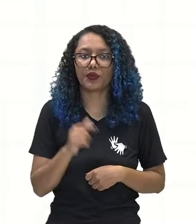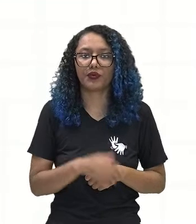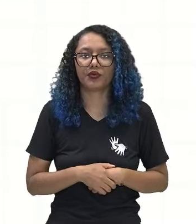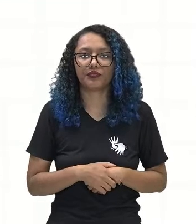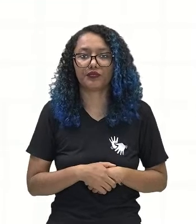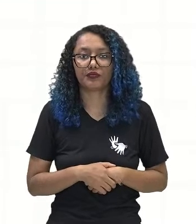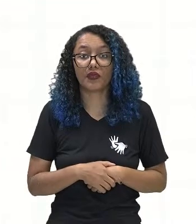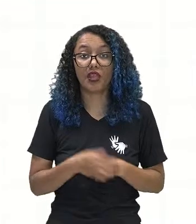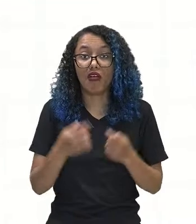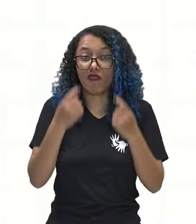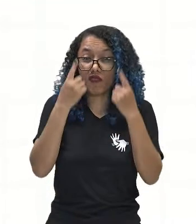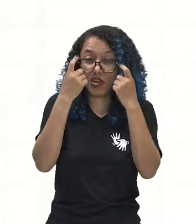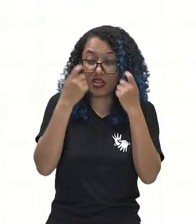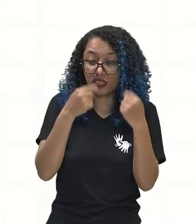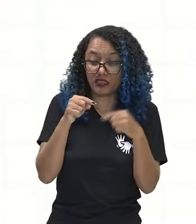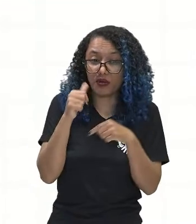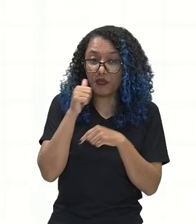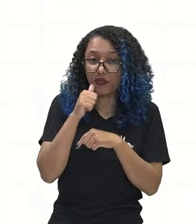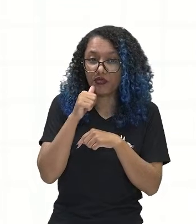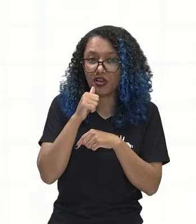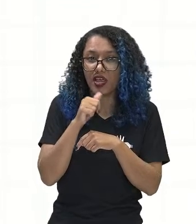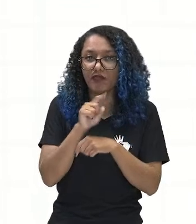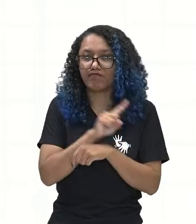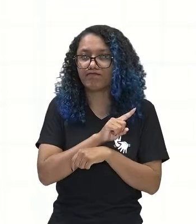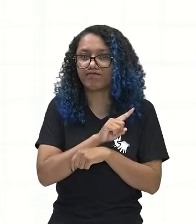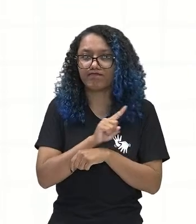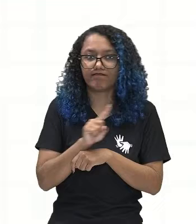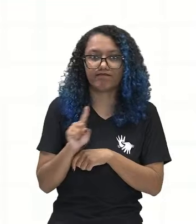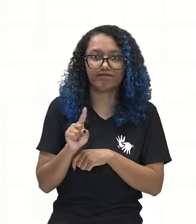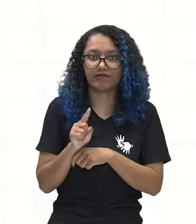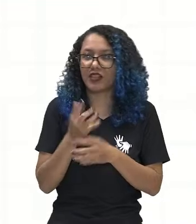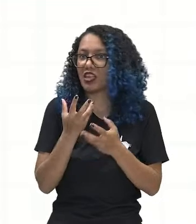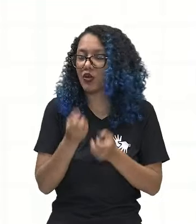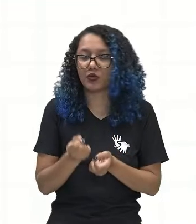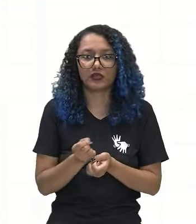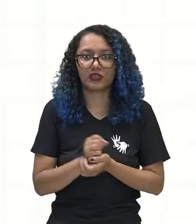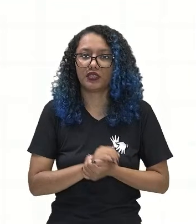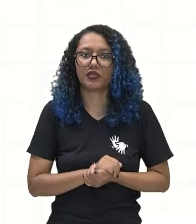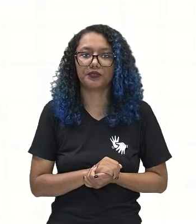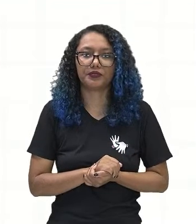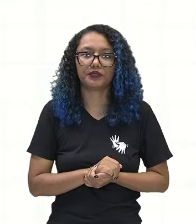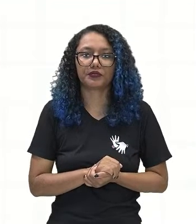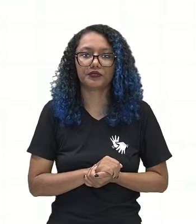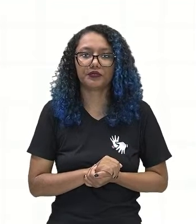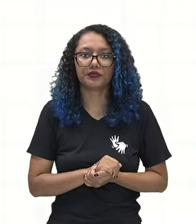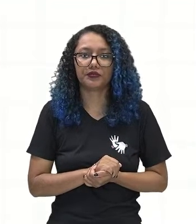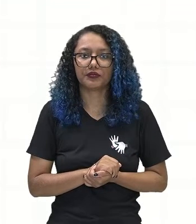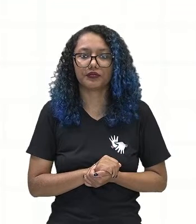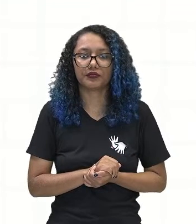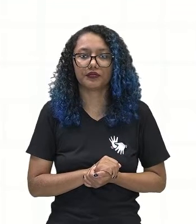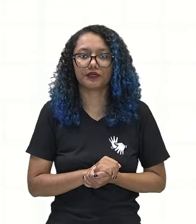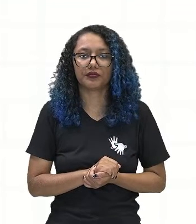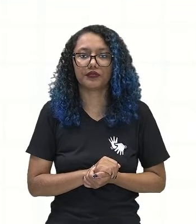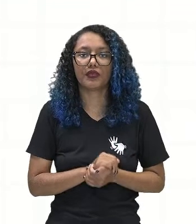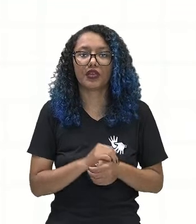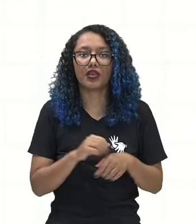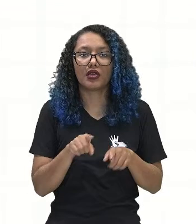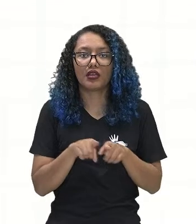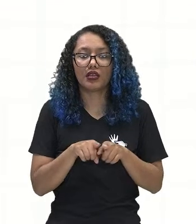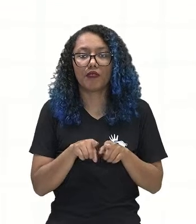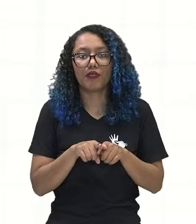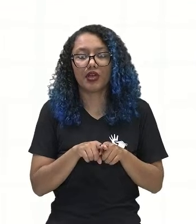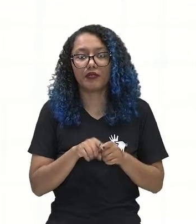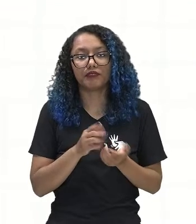não à violência contra a mulher. Aqui nós temos uma propaganda, né, numa campanha contra a